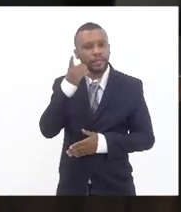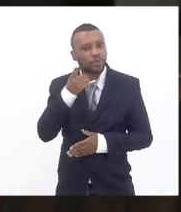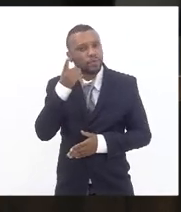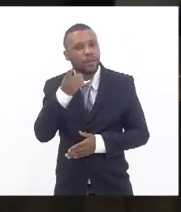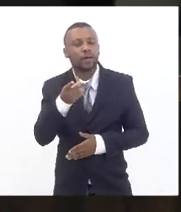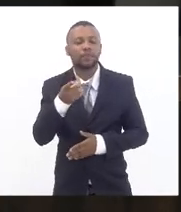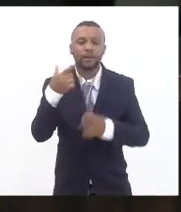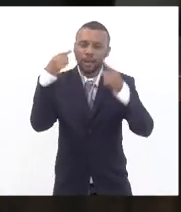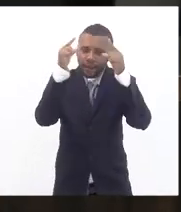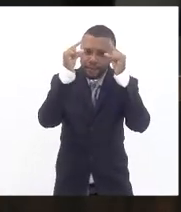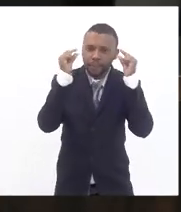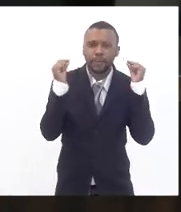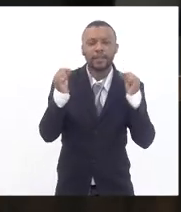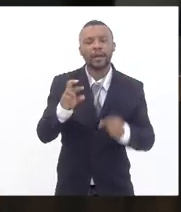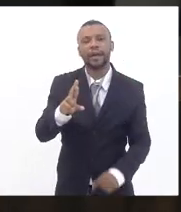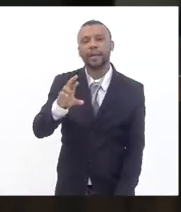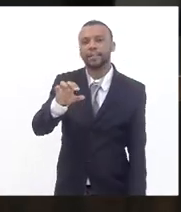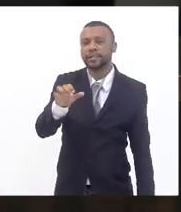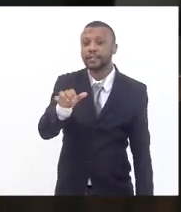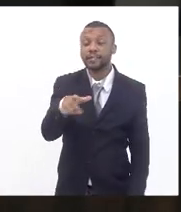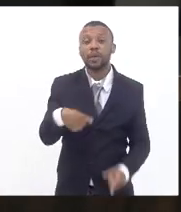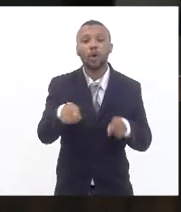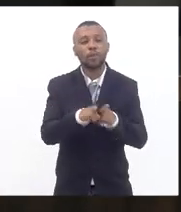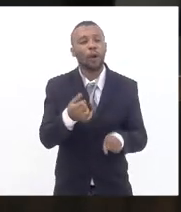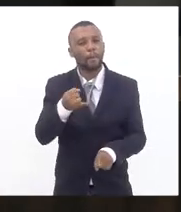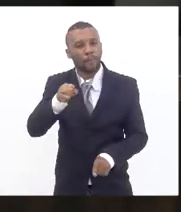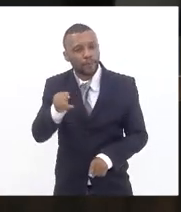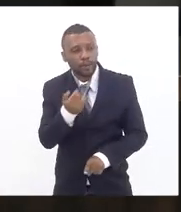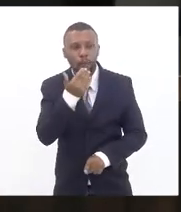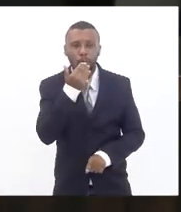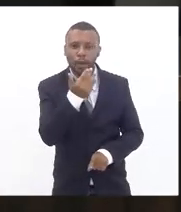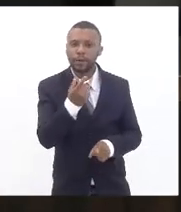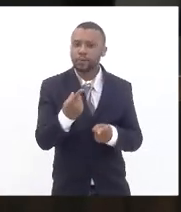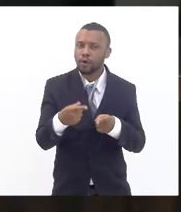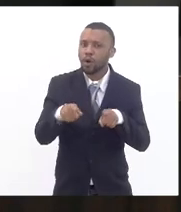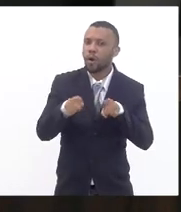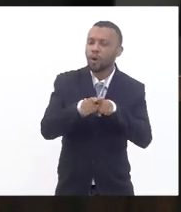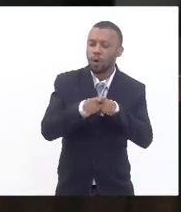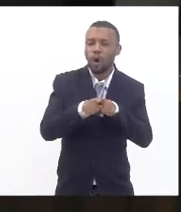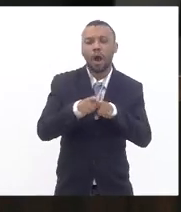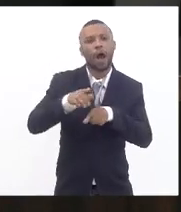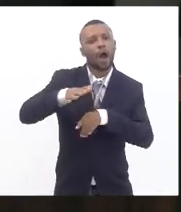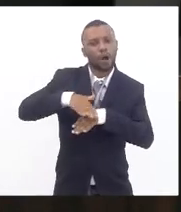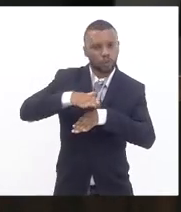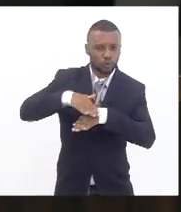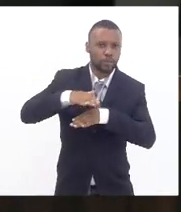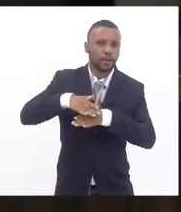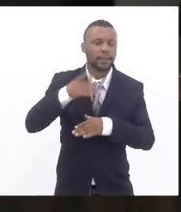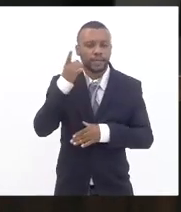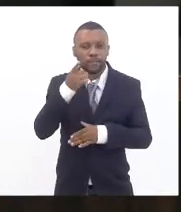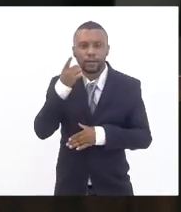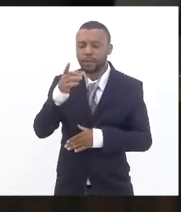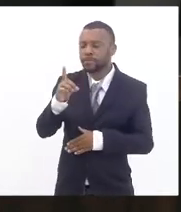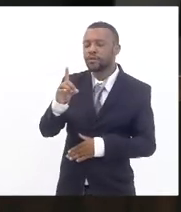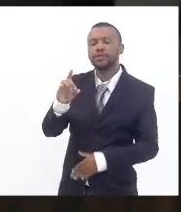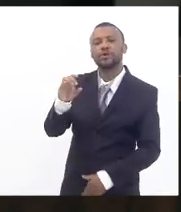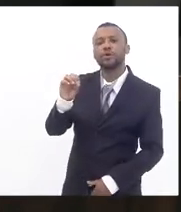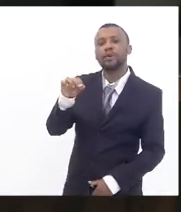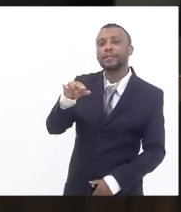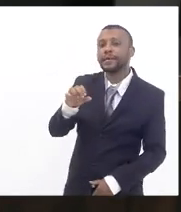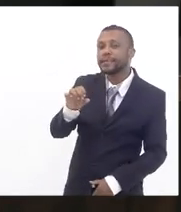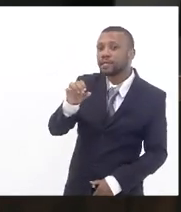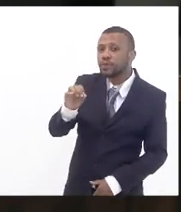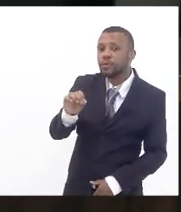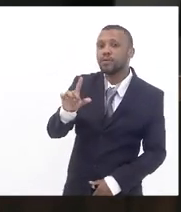algum deputado? Eu também peço com autoria, deputado Jair Bittencourt. Mais algum deputado? Deputado Dionísio Lins.